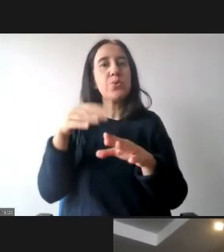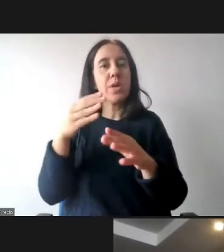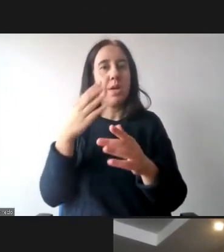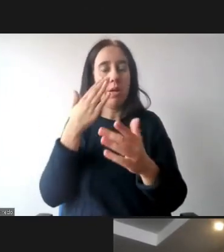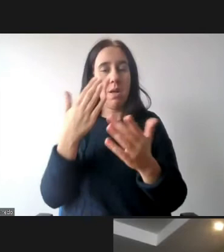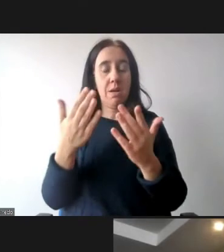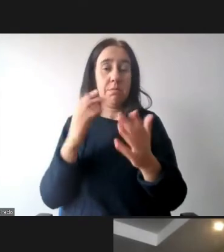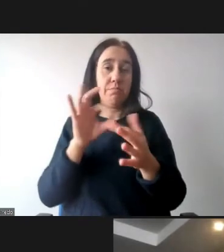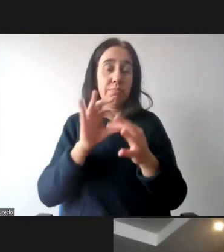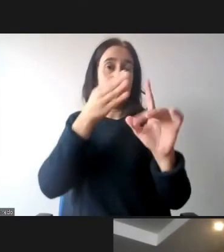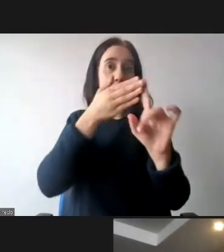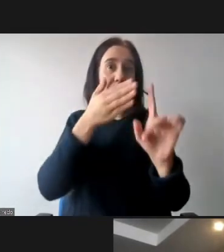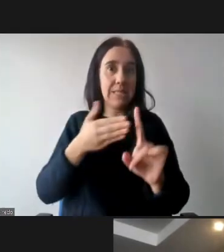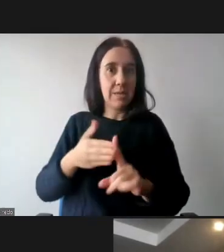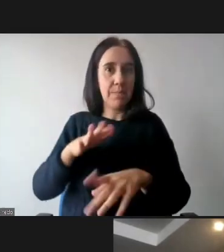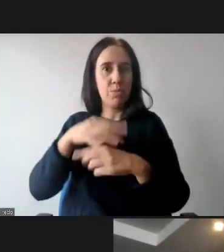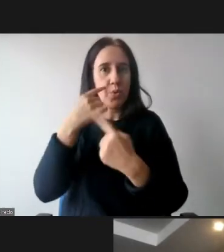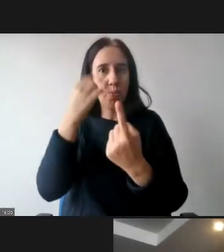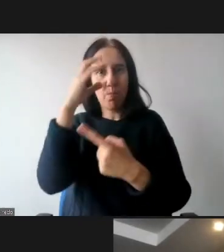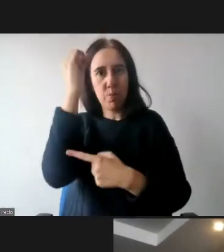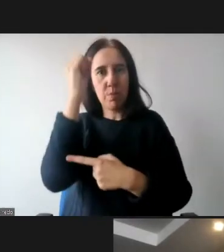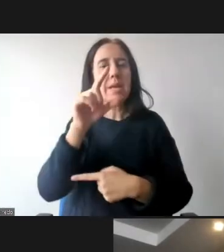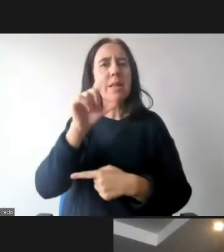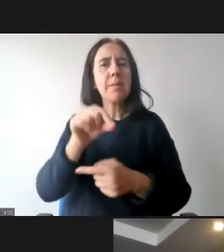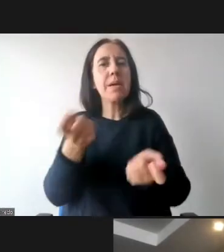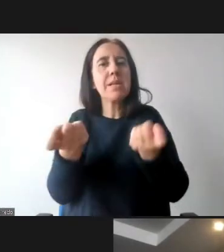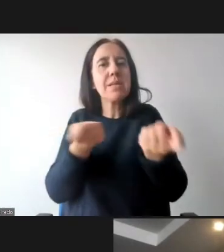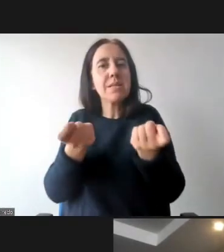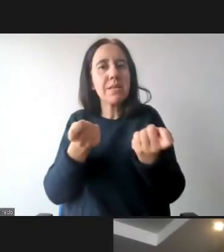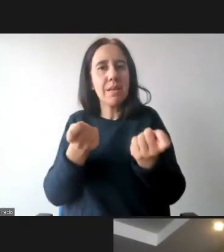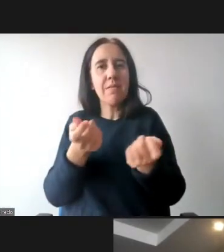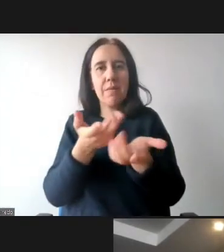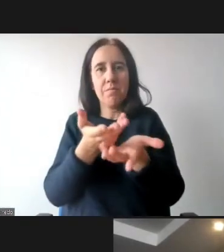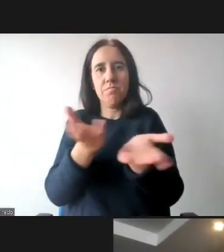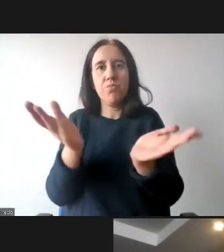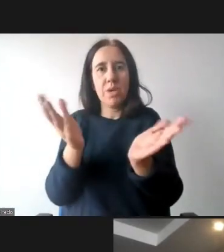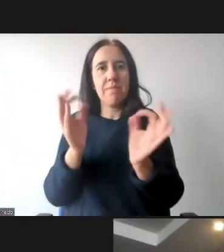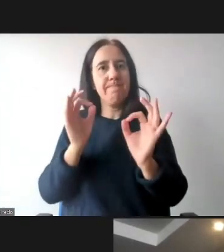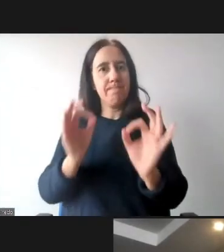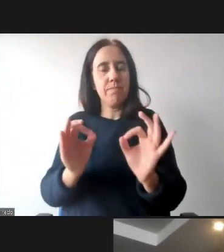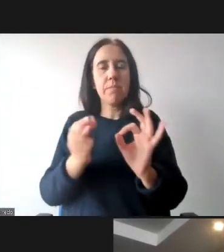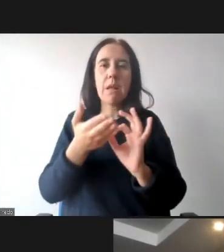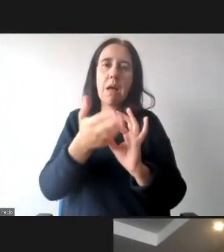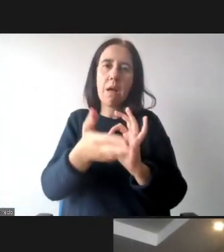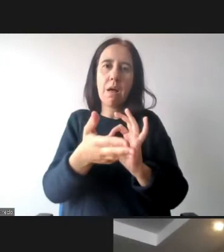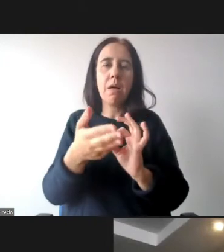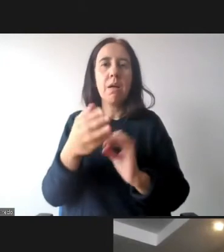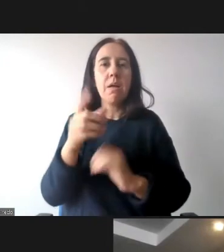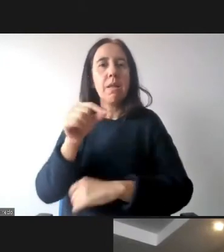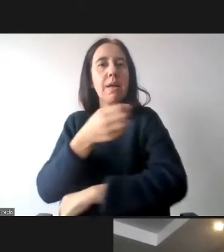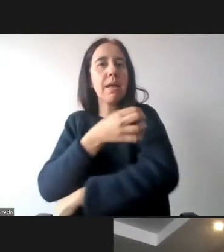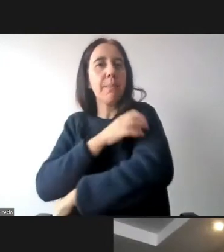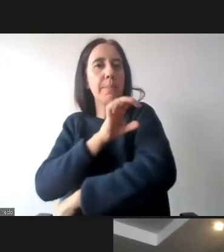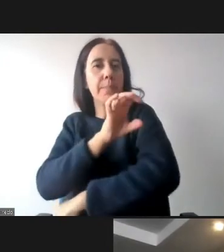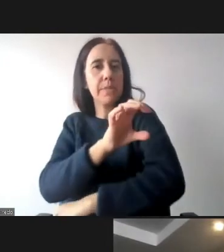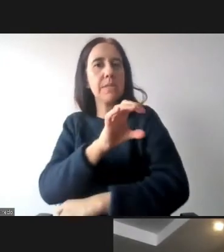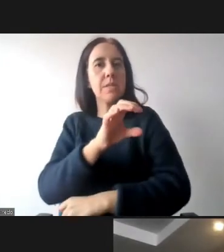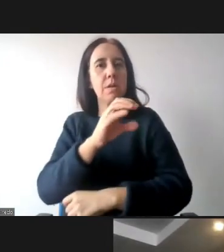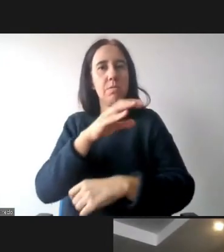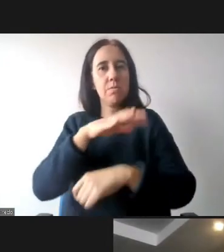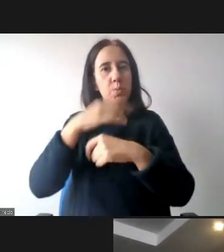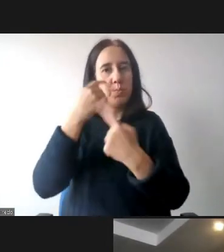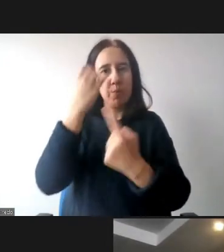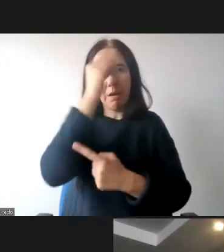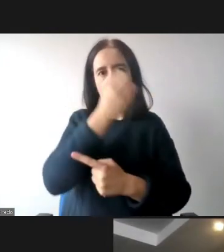pública, e também para felicitar a iniciativa pela abrangência que tem, seja ao nível da capacitação da própria administração